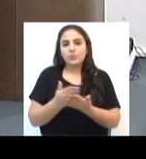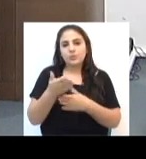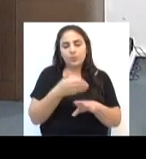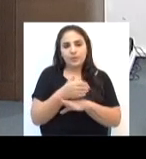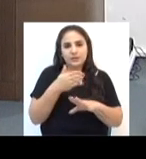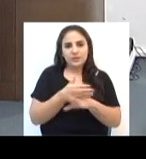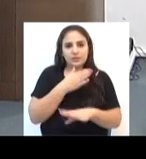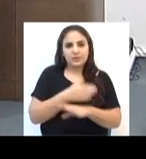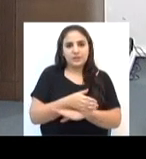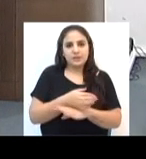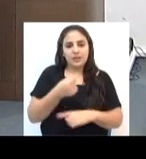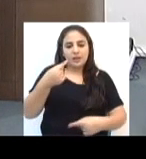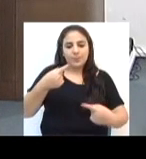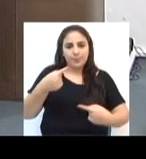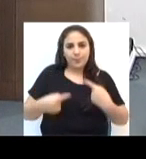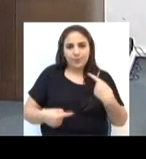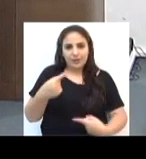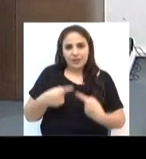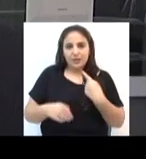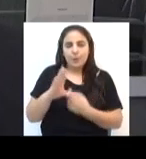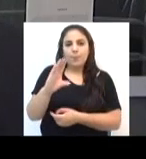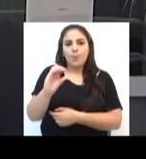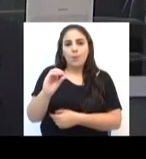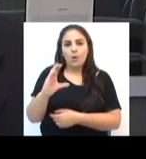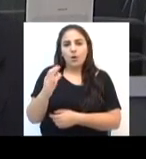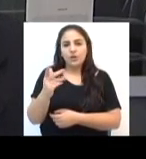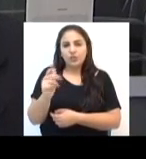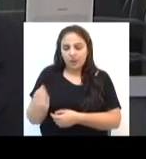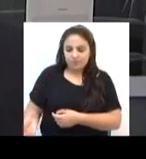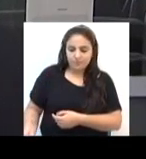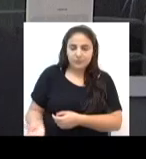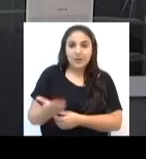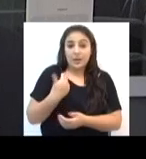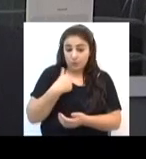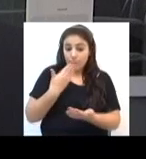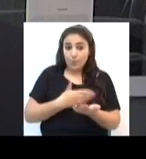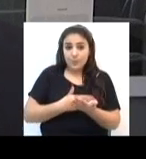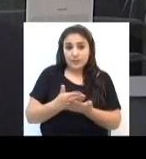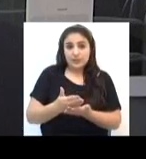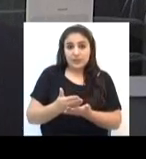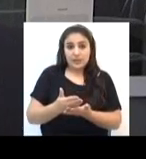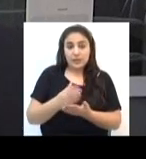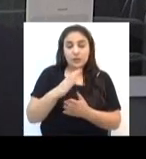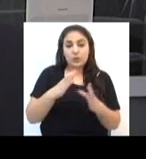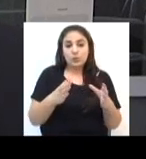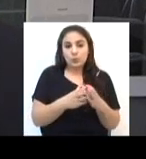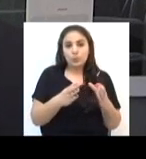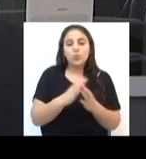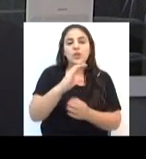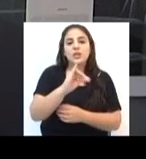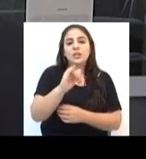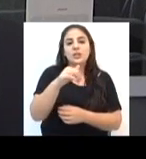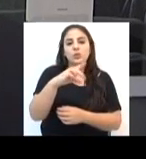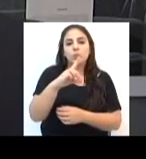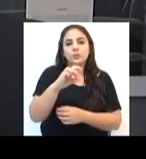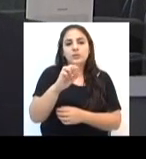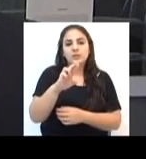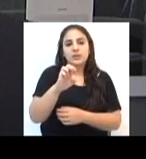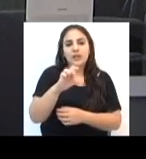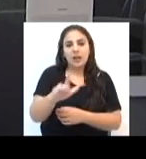país com a participação da juventude. Elas foram conquistadas. O voto, que representa a